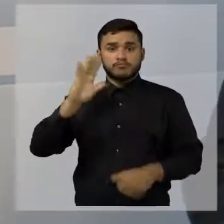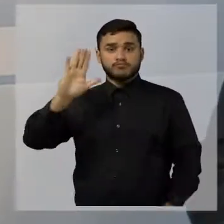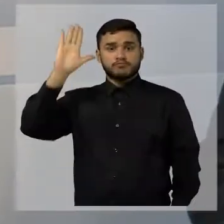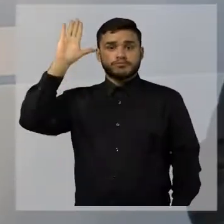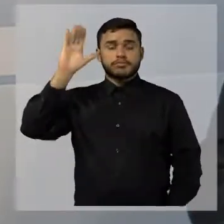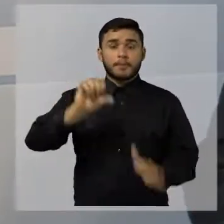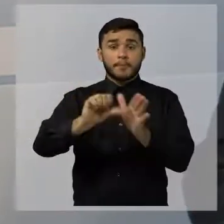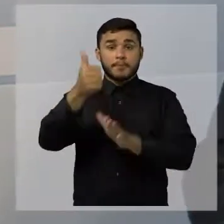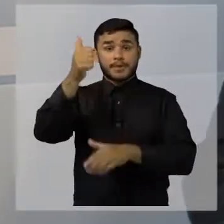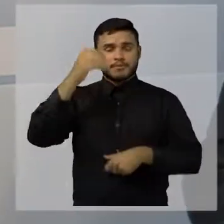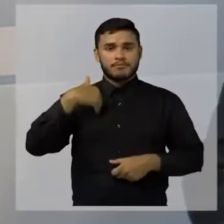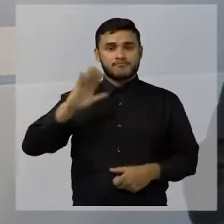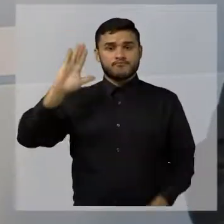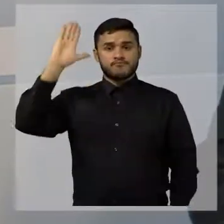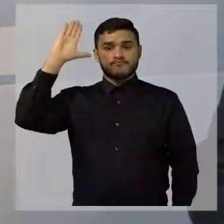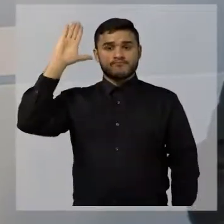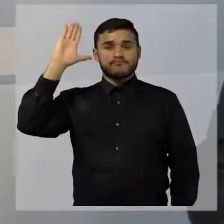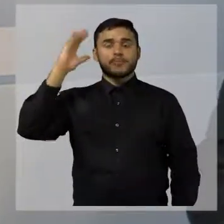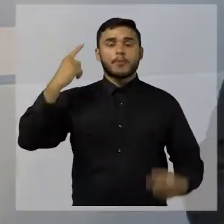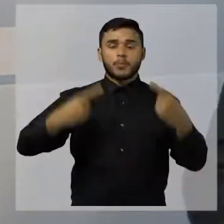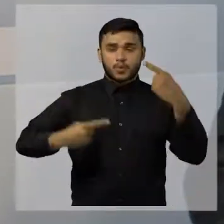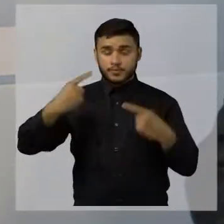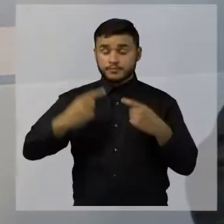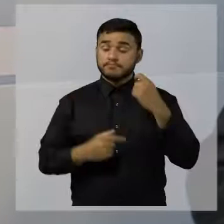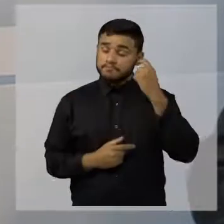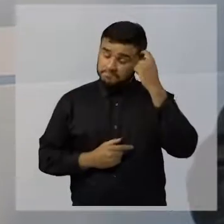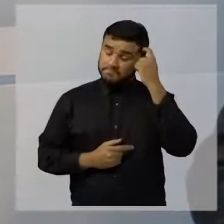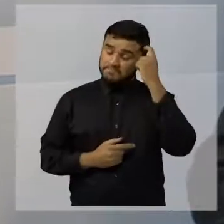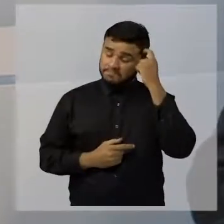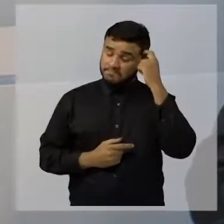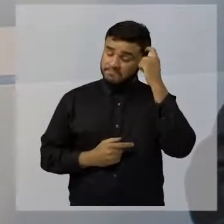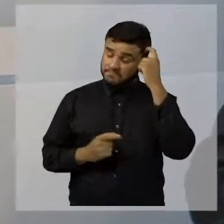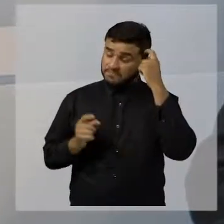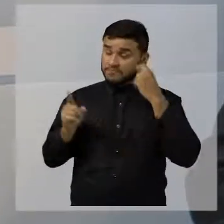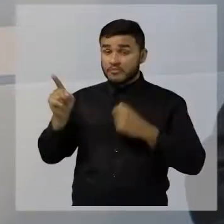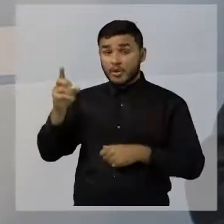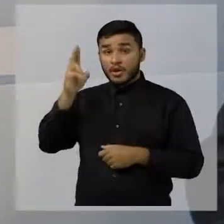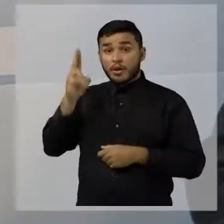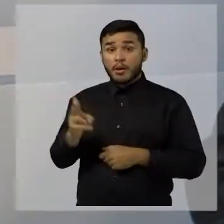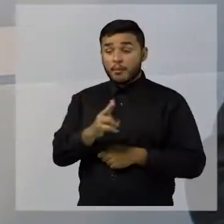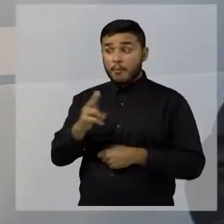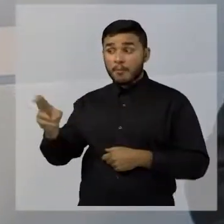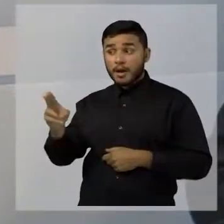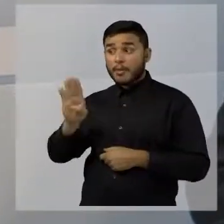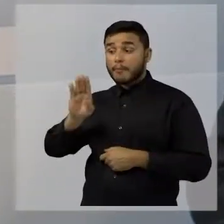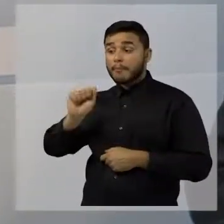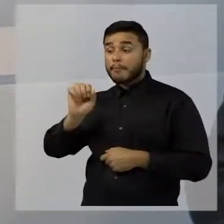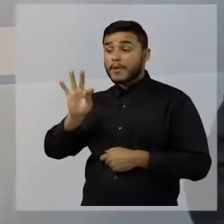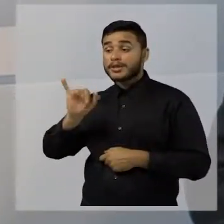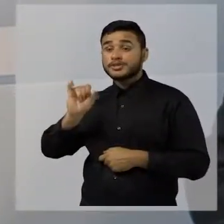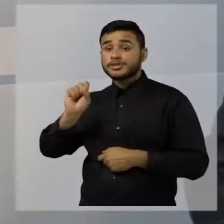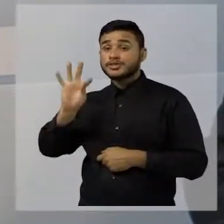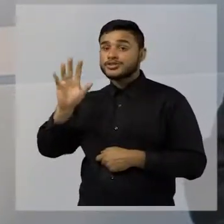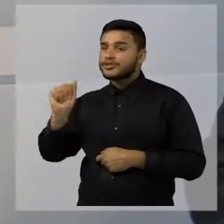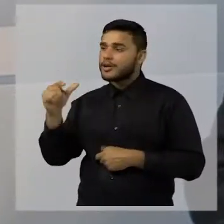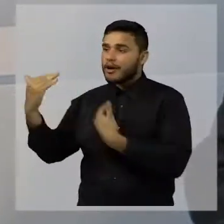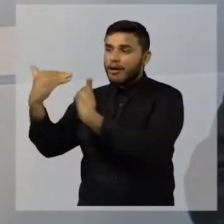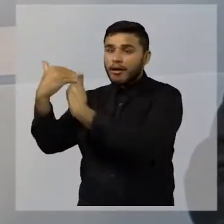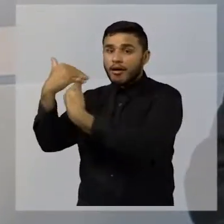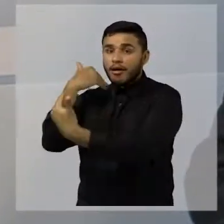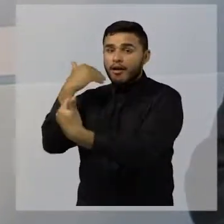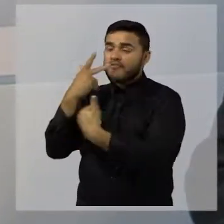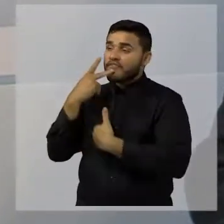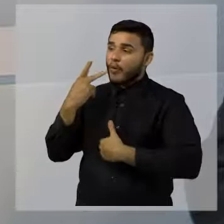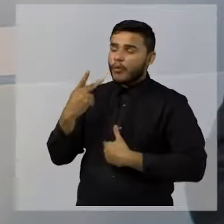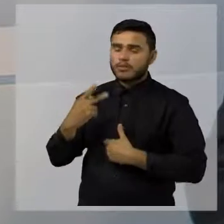da igreja de Nossa Senhora de Nazaré. E ele dizia: doutor Heron, o senhor já ajuda muitas pessoas, a comunidade. Eu tirei o sábado da minha vida